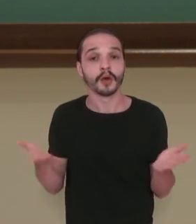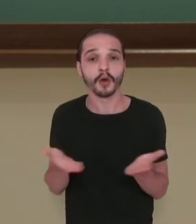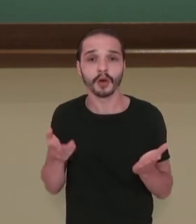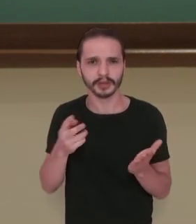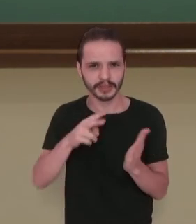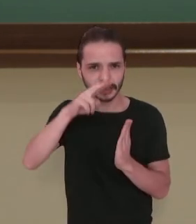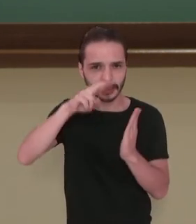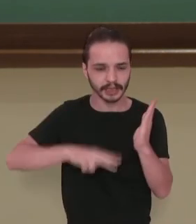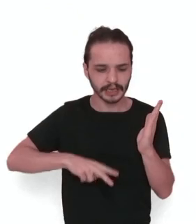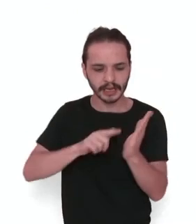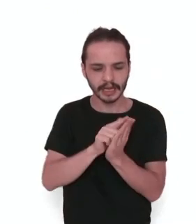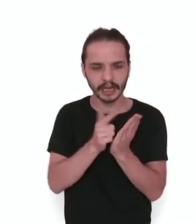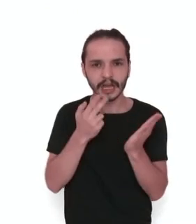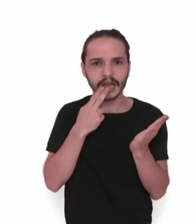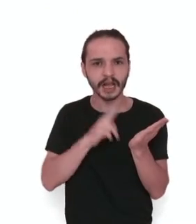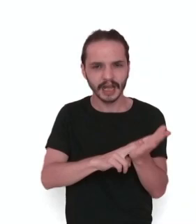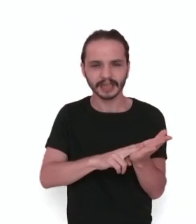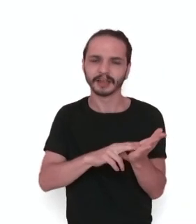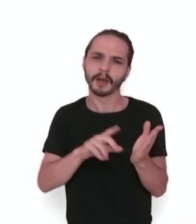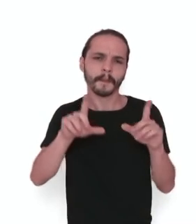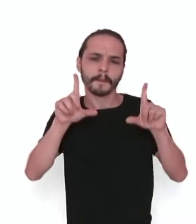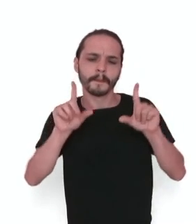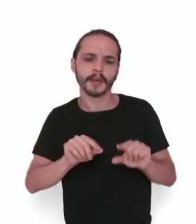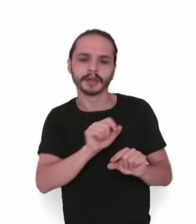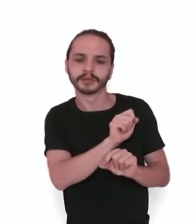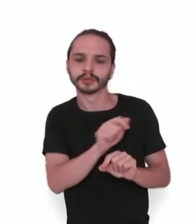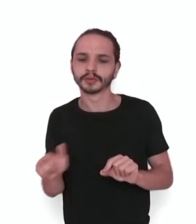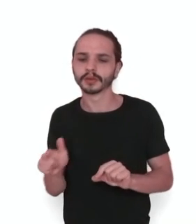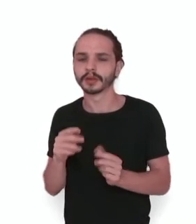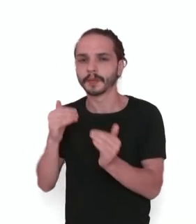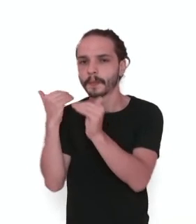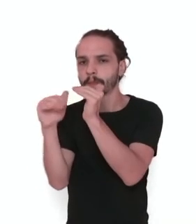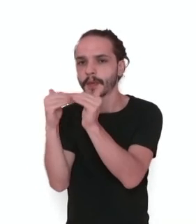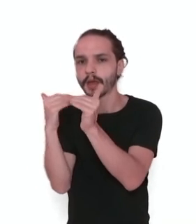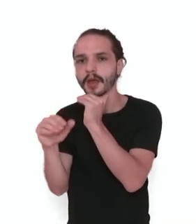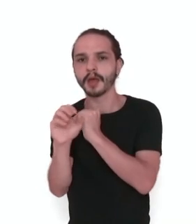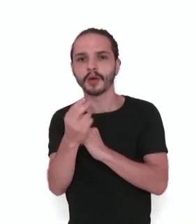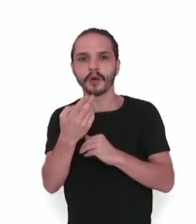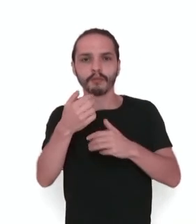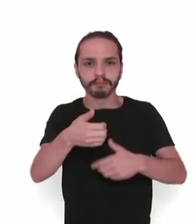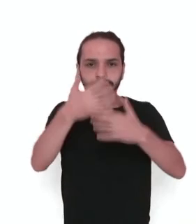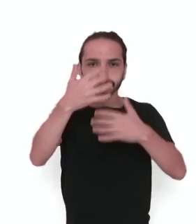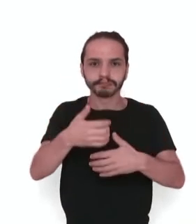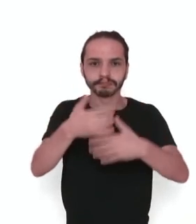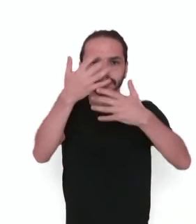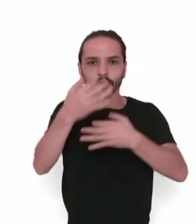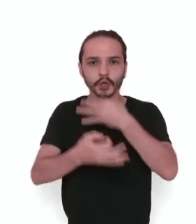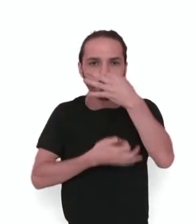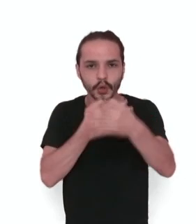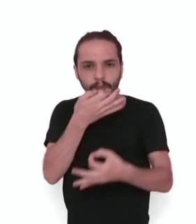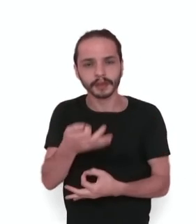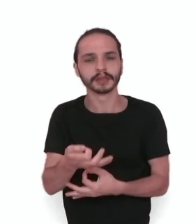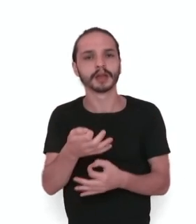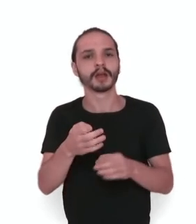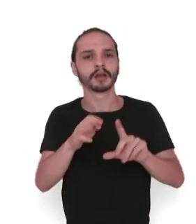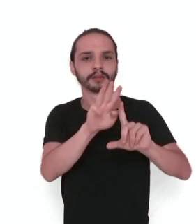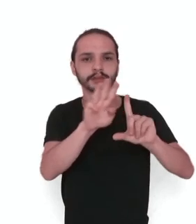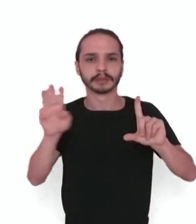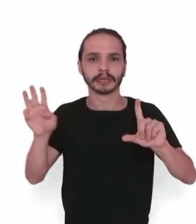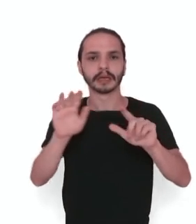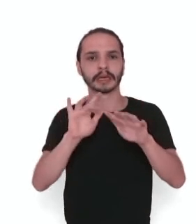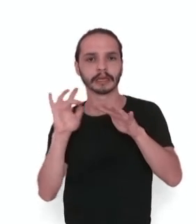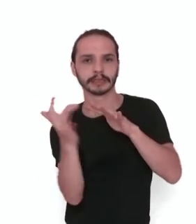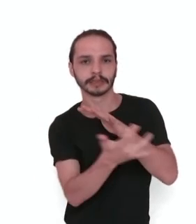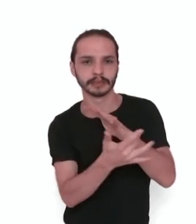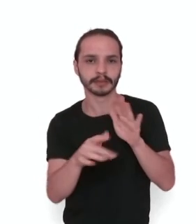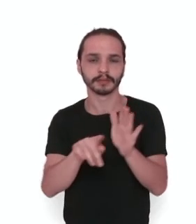é menos usual que o e-mail ou comentários deixados nas páginas digitais dos jornais e revistas, né? Então hoje